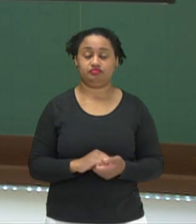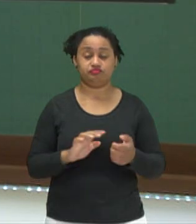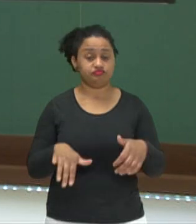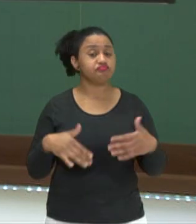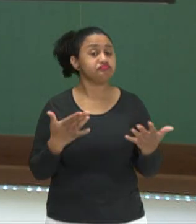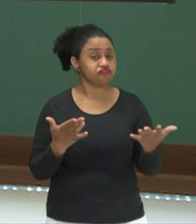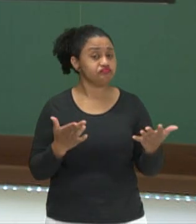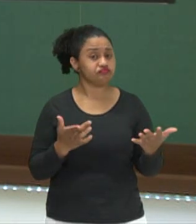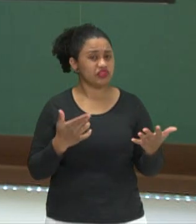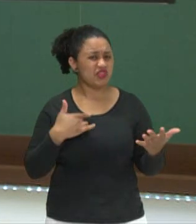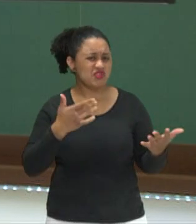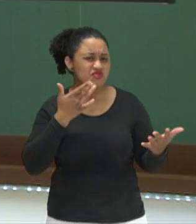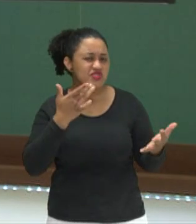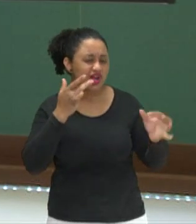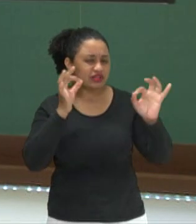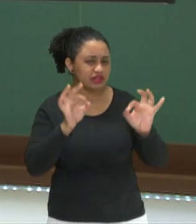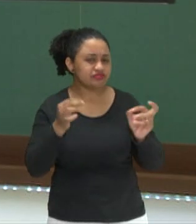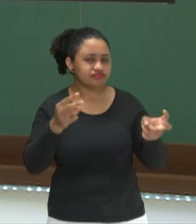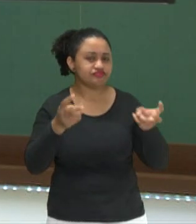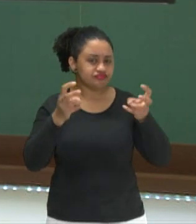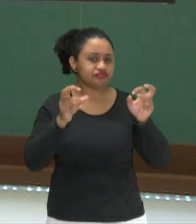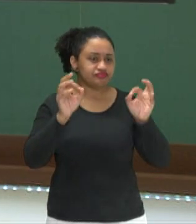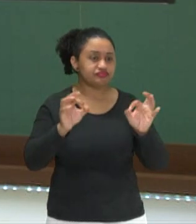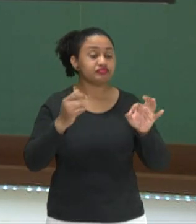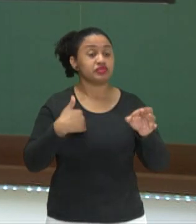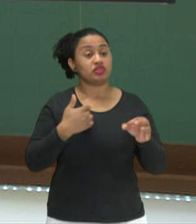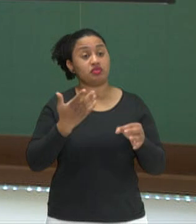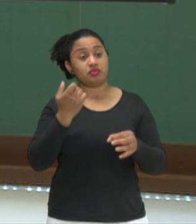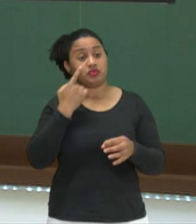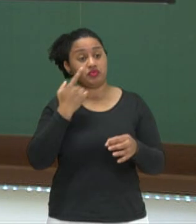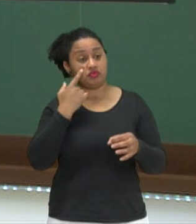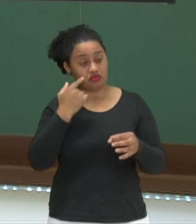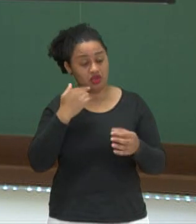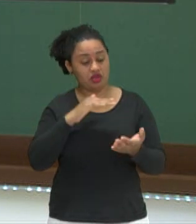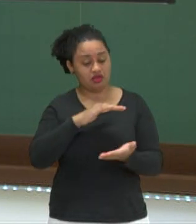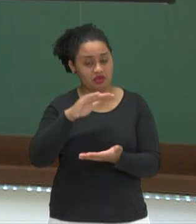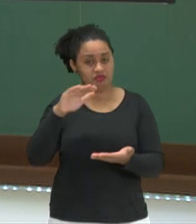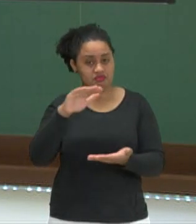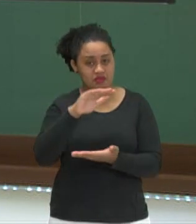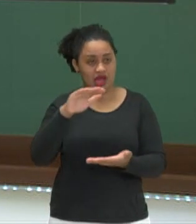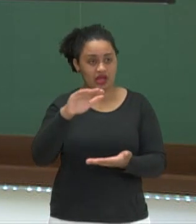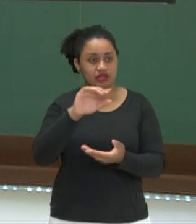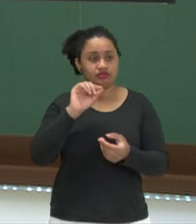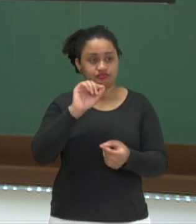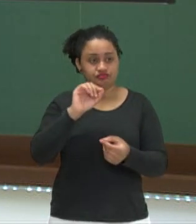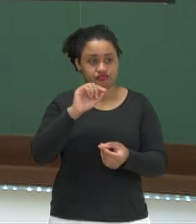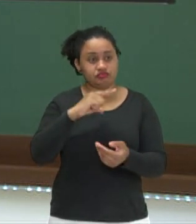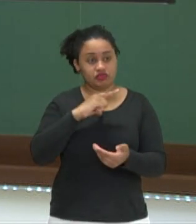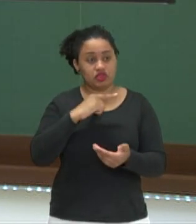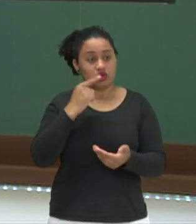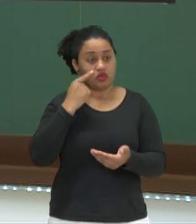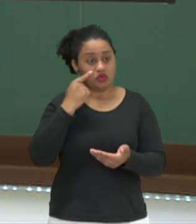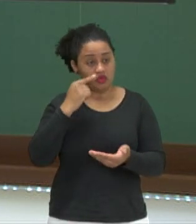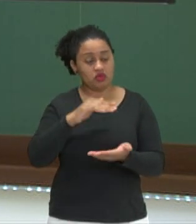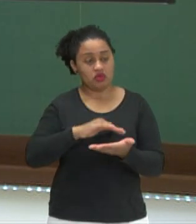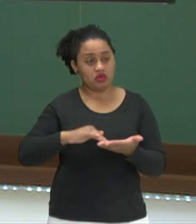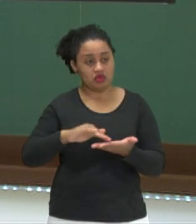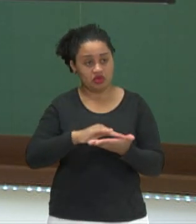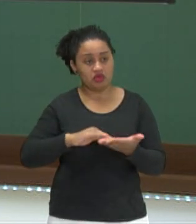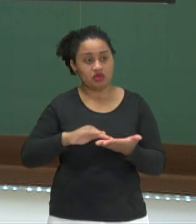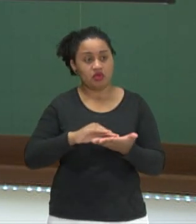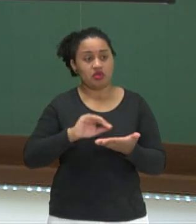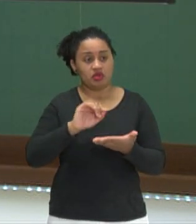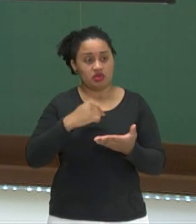Então, pessoal, muito fácil a identificação. Vamos lá para a identificação. As bases, então. Então, nós temos que são as regiões